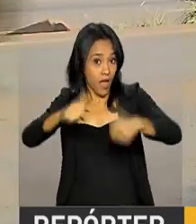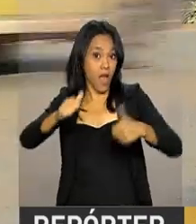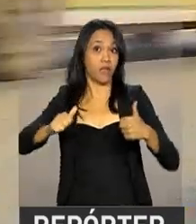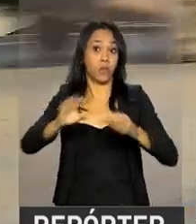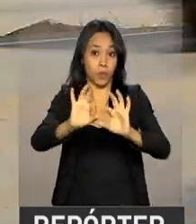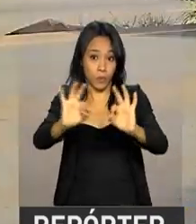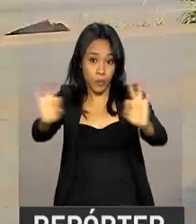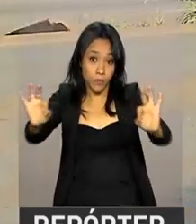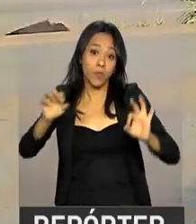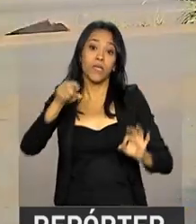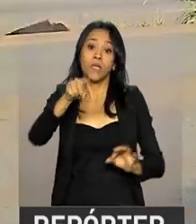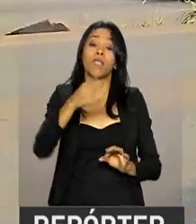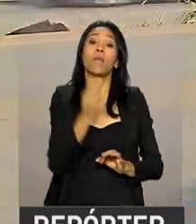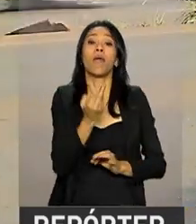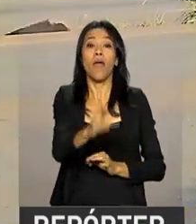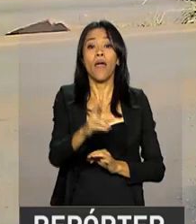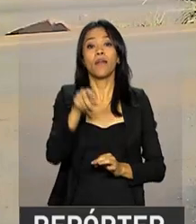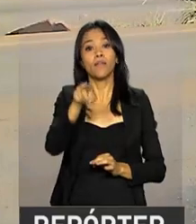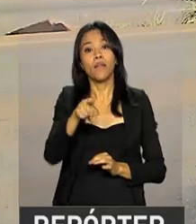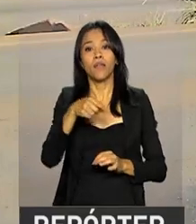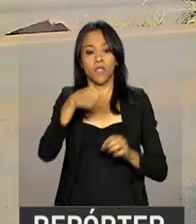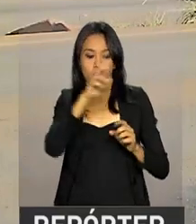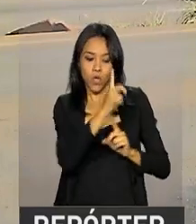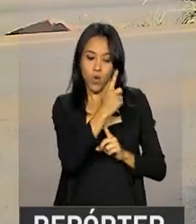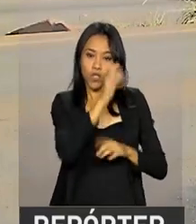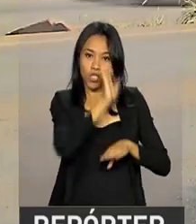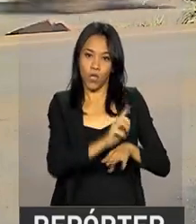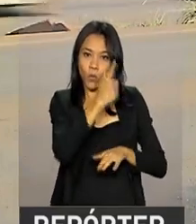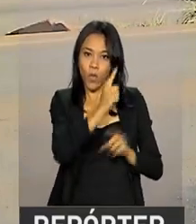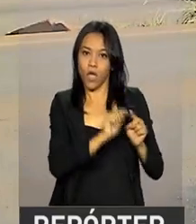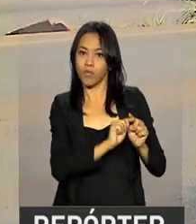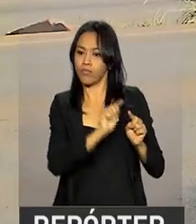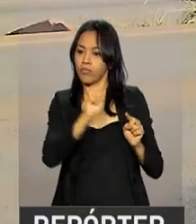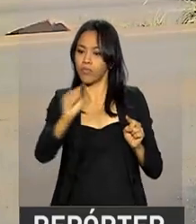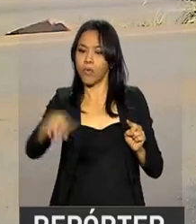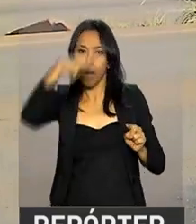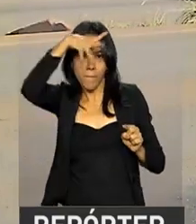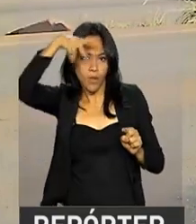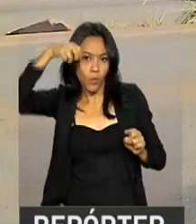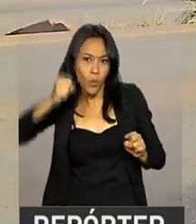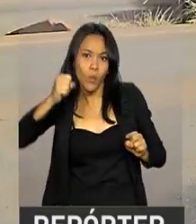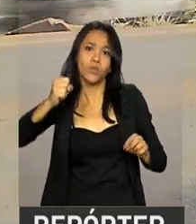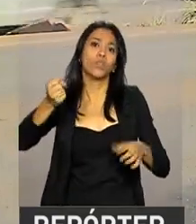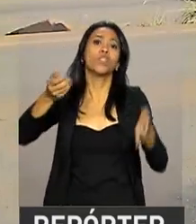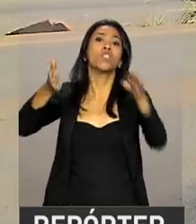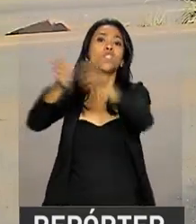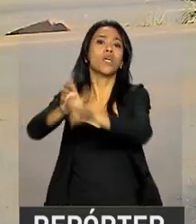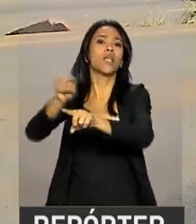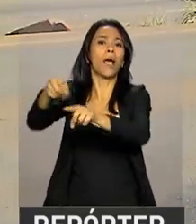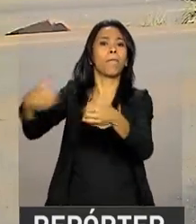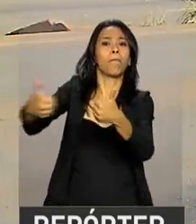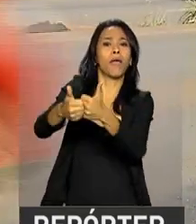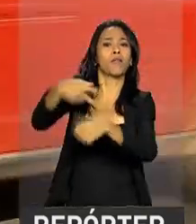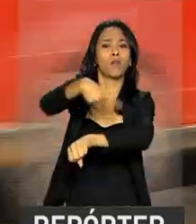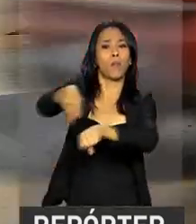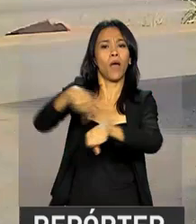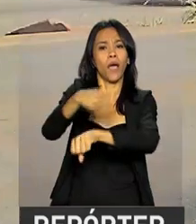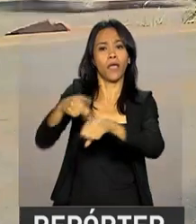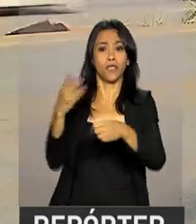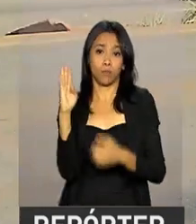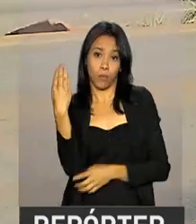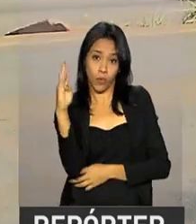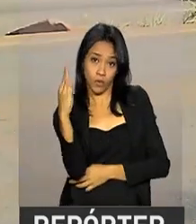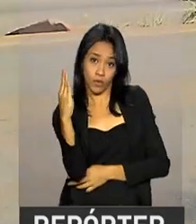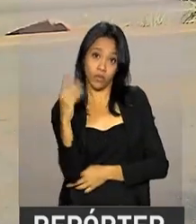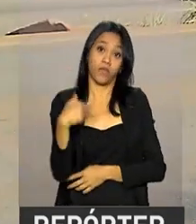começa no distrito federal passa pelo goiás e corta o mato grosso chegando à fronteira do brasil com a bolívia a maior parte dos